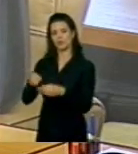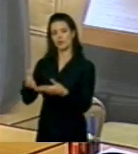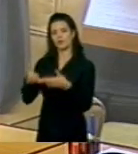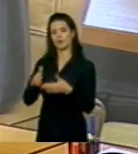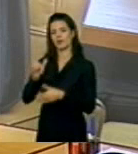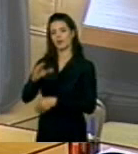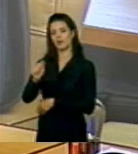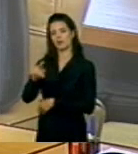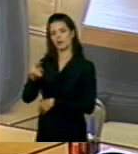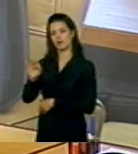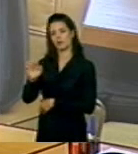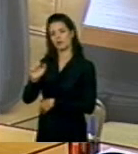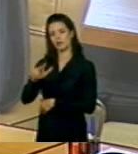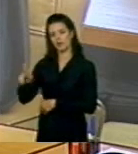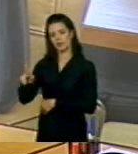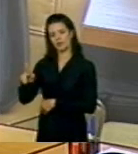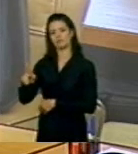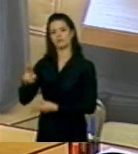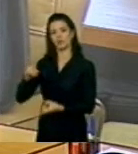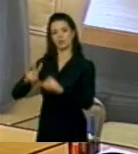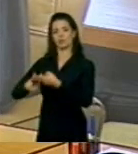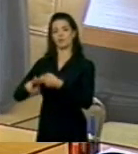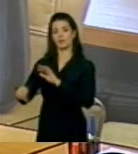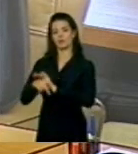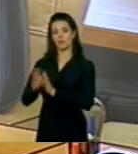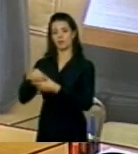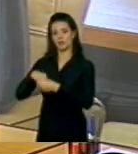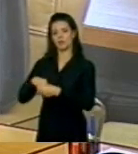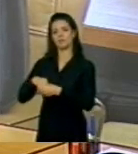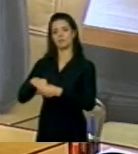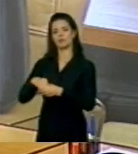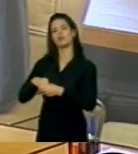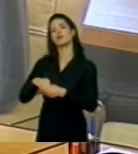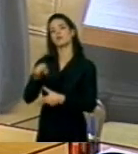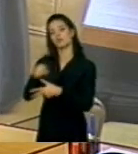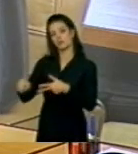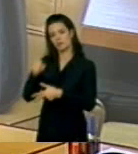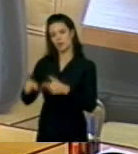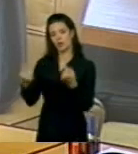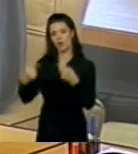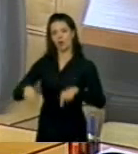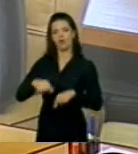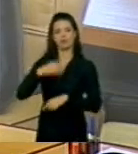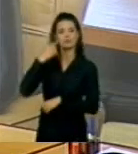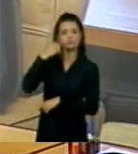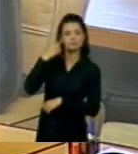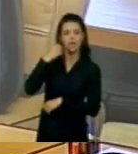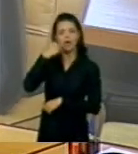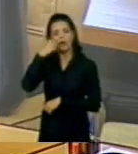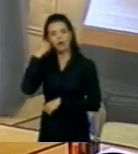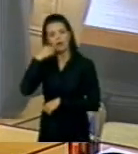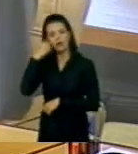do sistema processual penal ao crivo de casa legislativa, quando deferidas contra membros do Congresso Nacional, importaria em